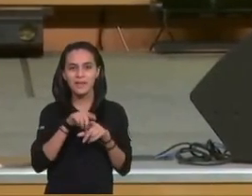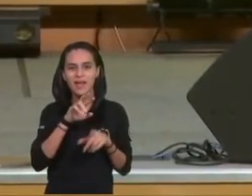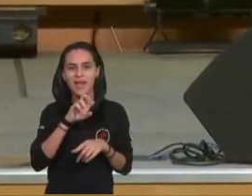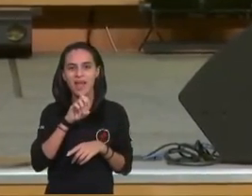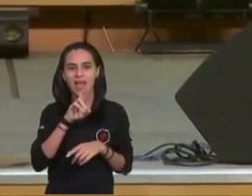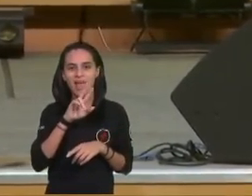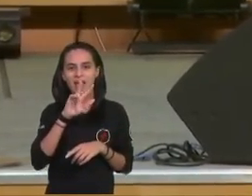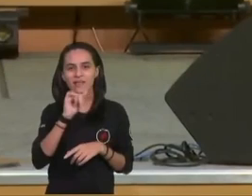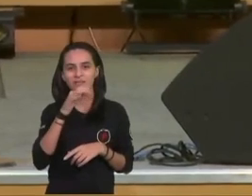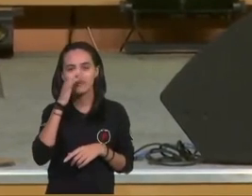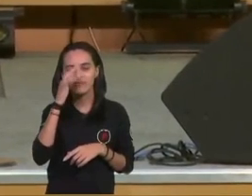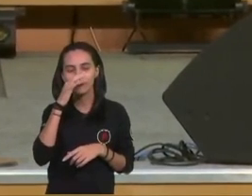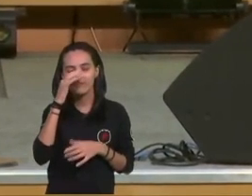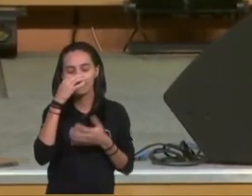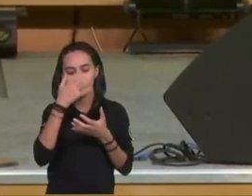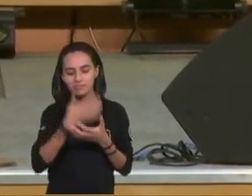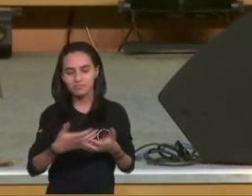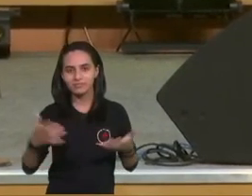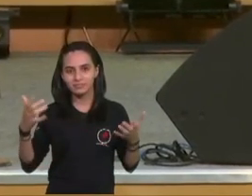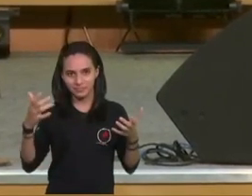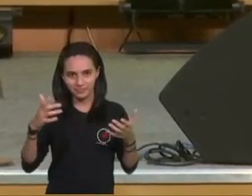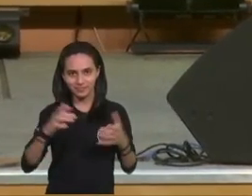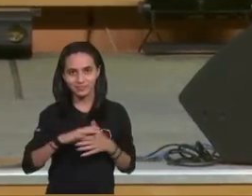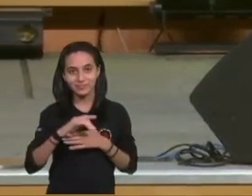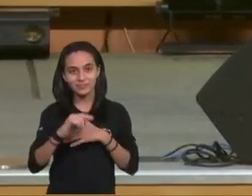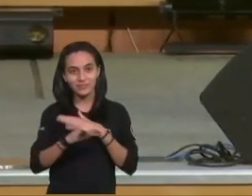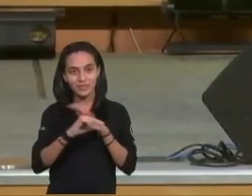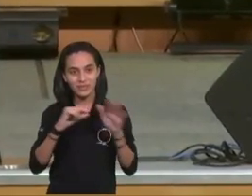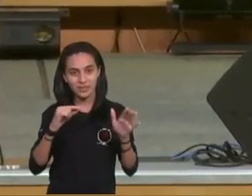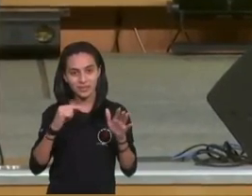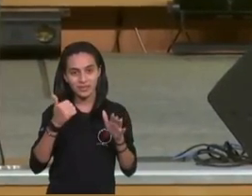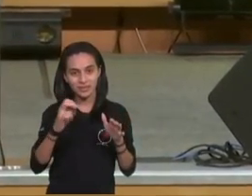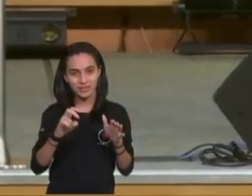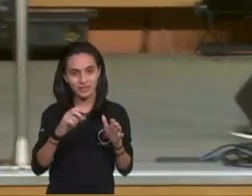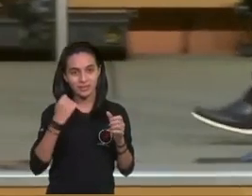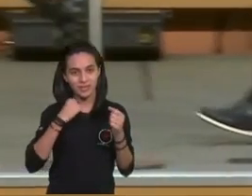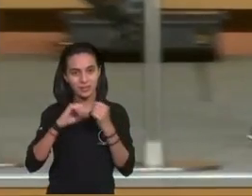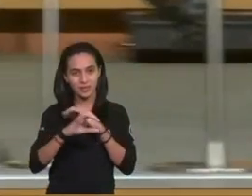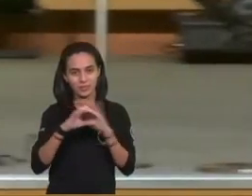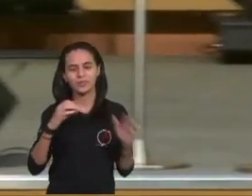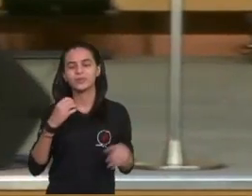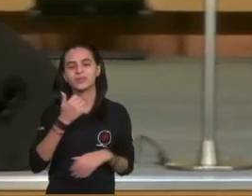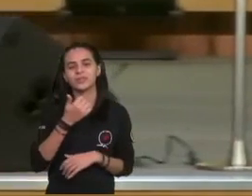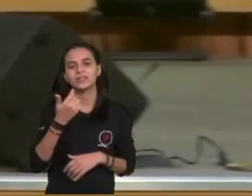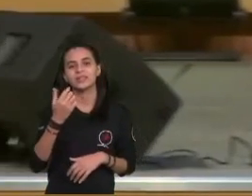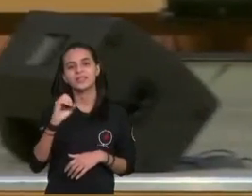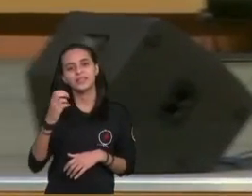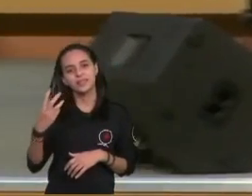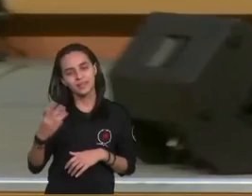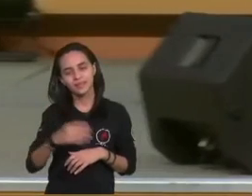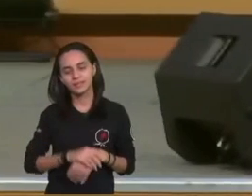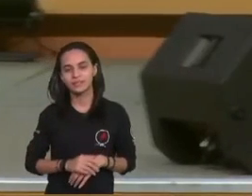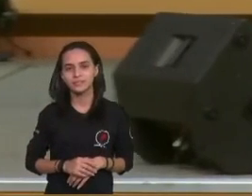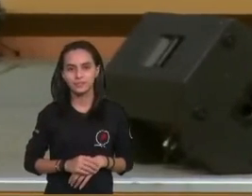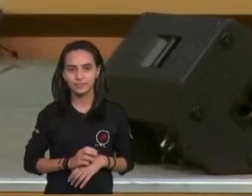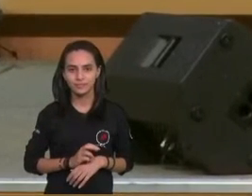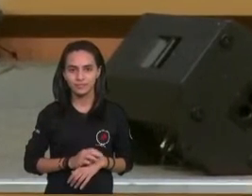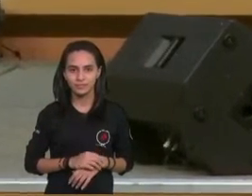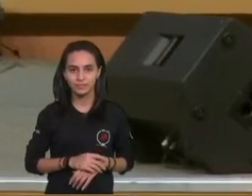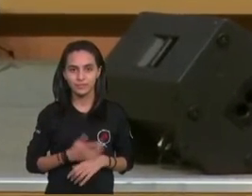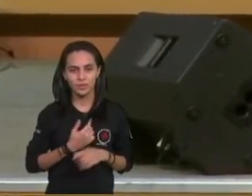é como flor do campo diz o versículo de número 15 do Salmo 103 quanto